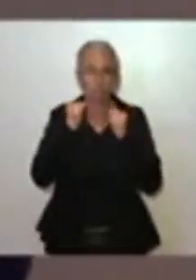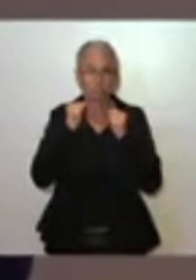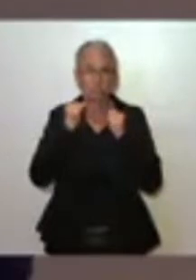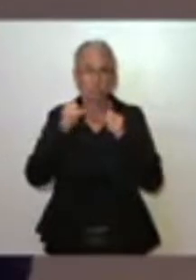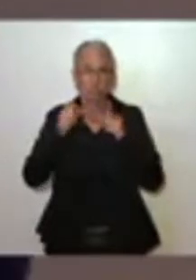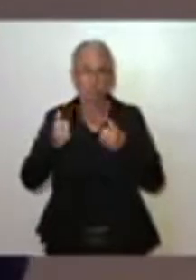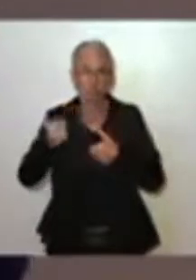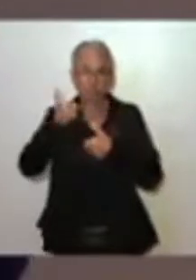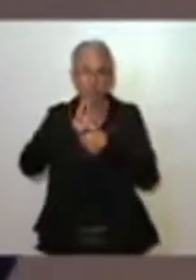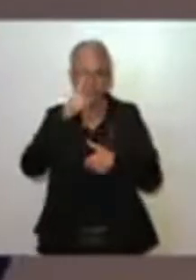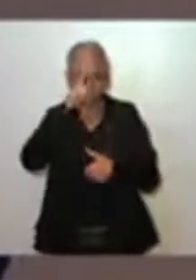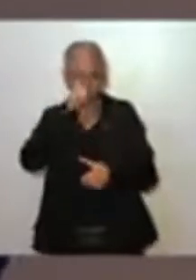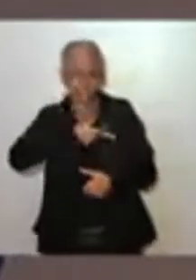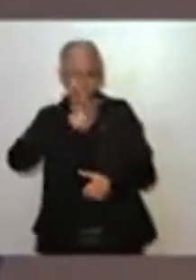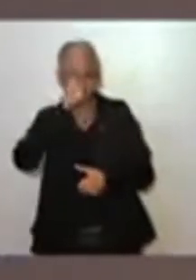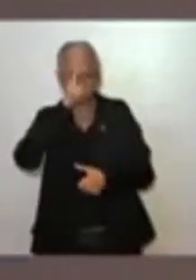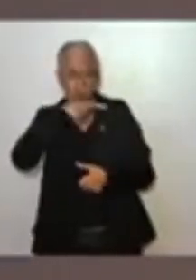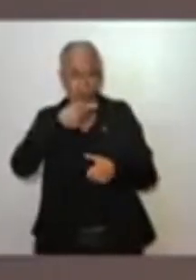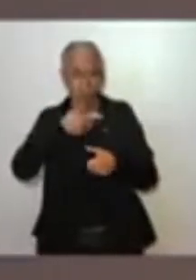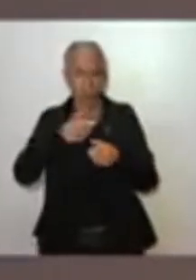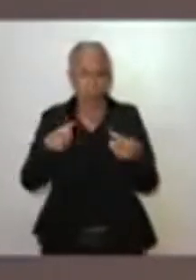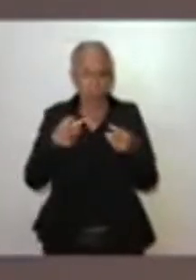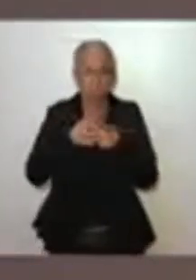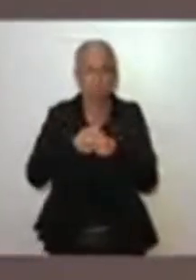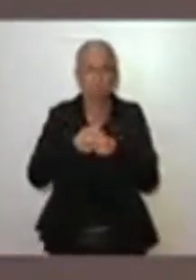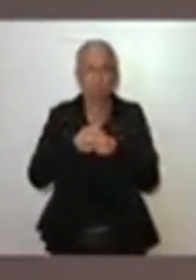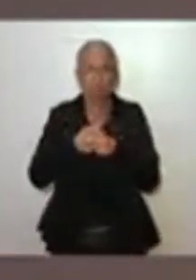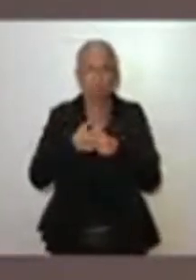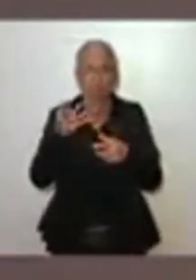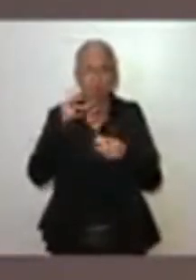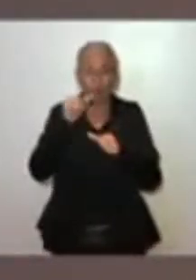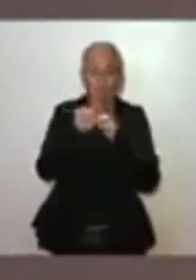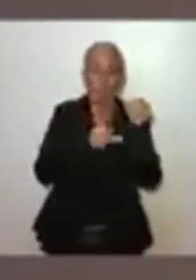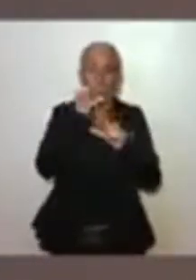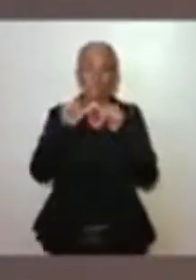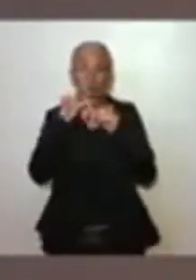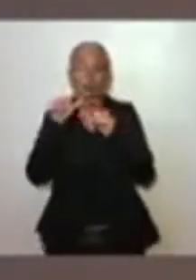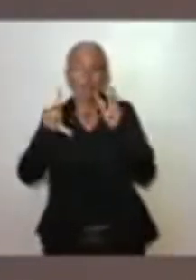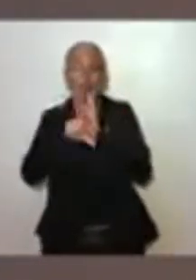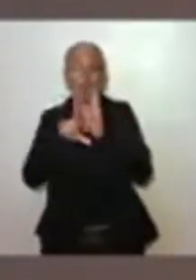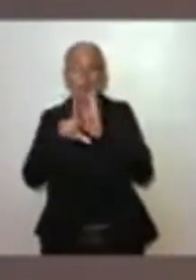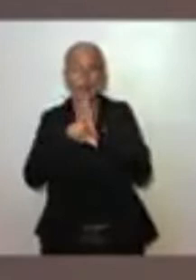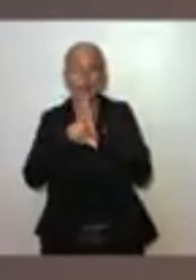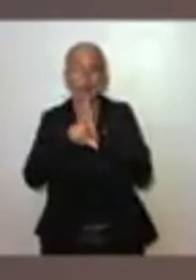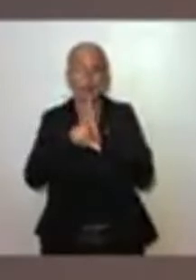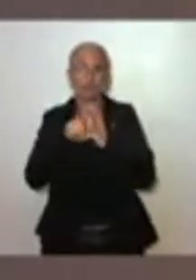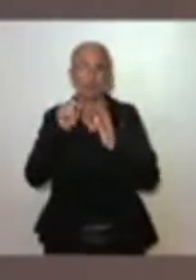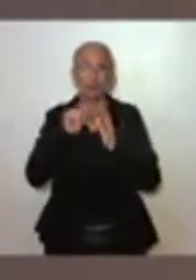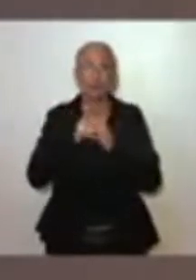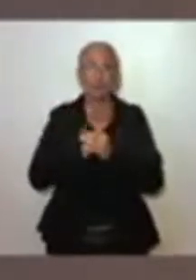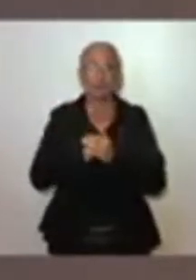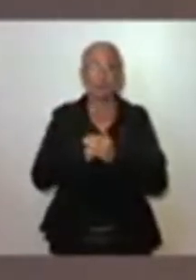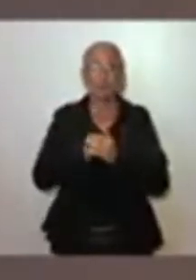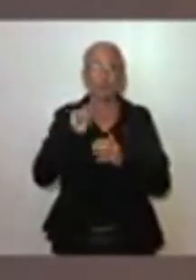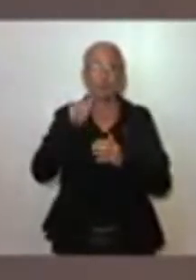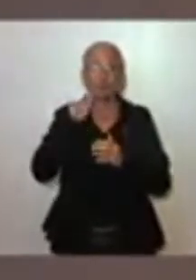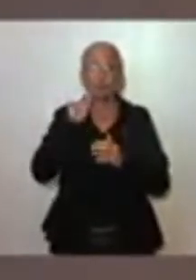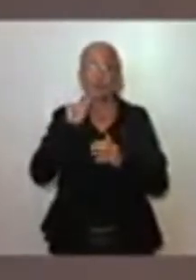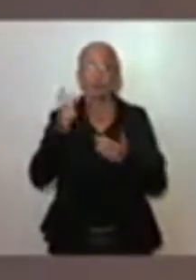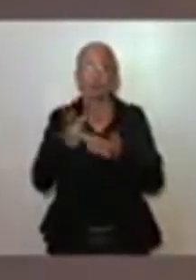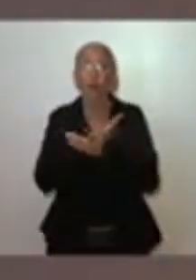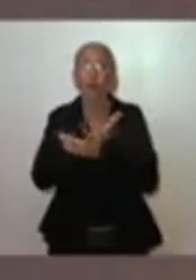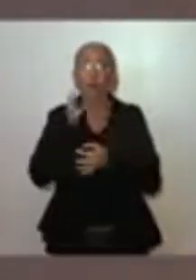e portanto e tentar mudar as regras do jogo Portanto o papel de uma Suprema corte é